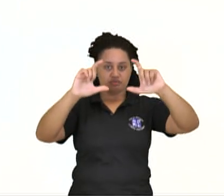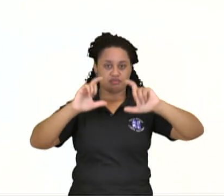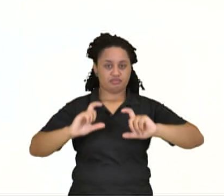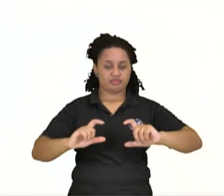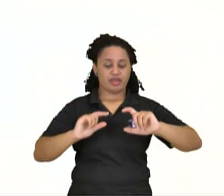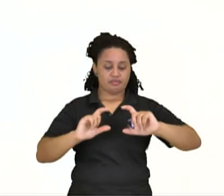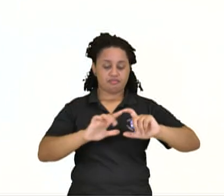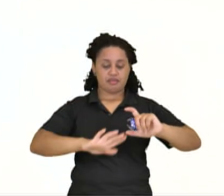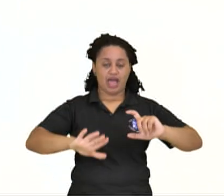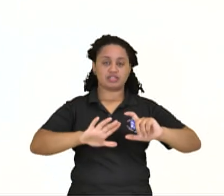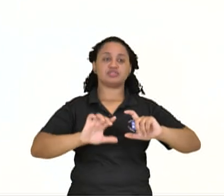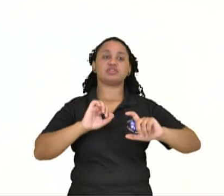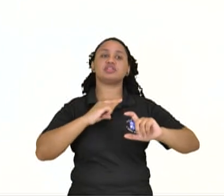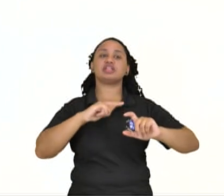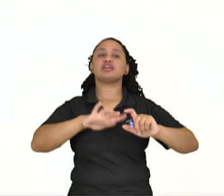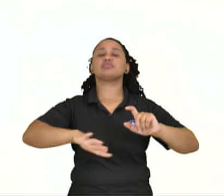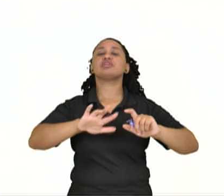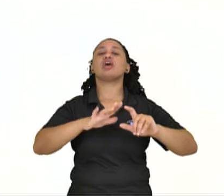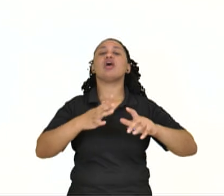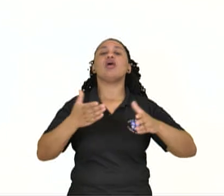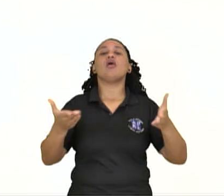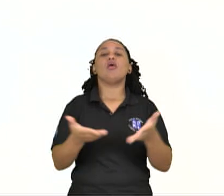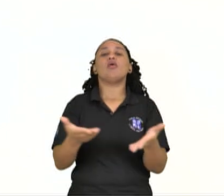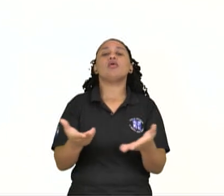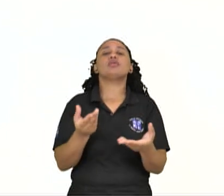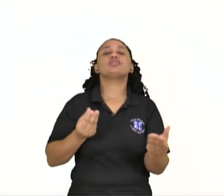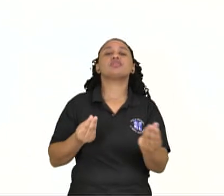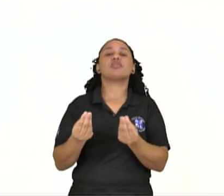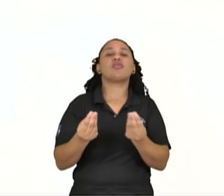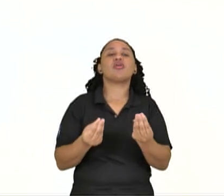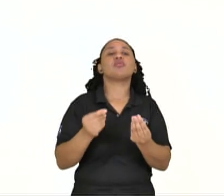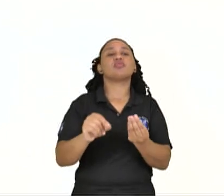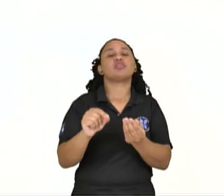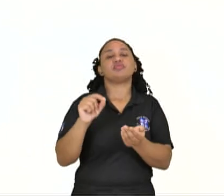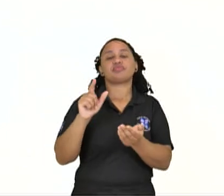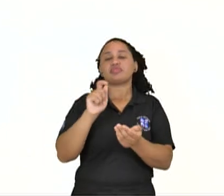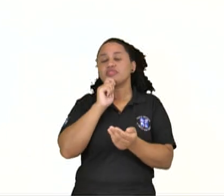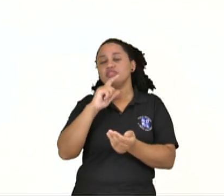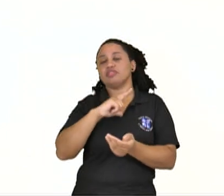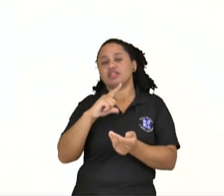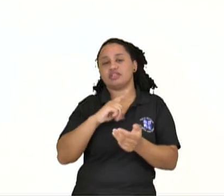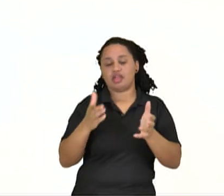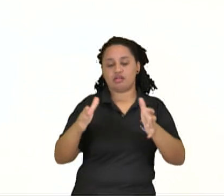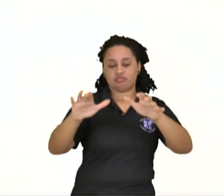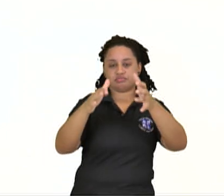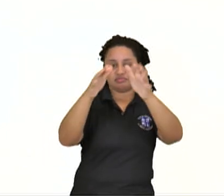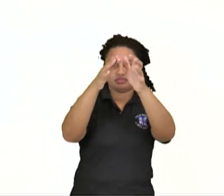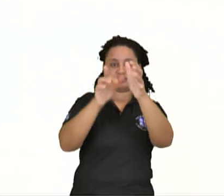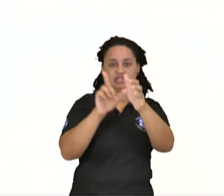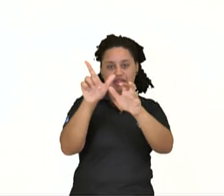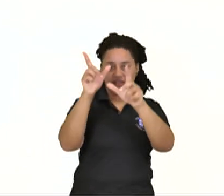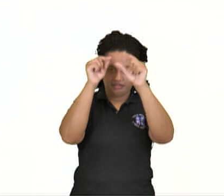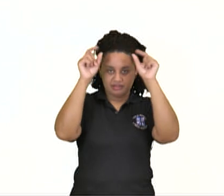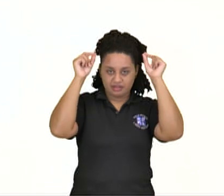restaram lá da Grécia Antiga. São cores geralmente sóbrias, mas não era assim.